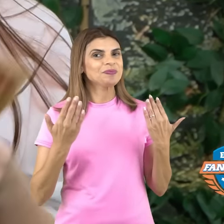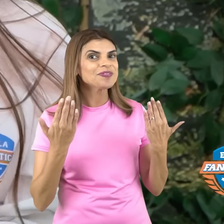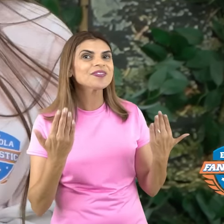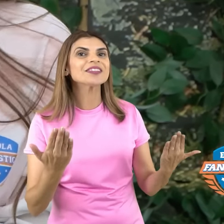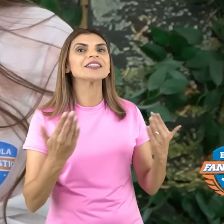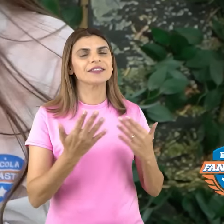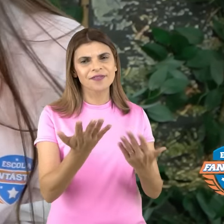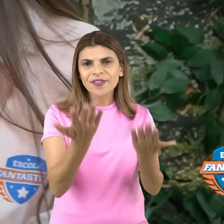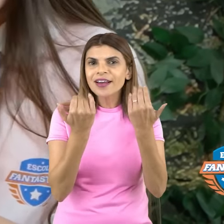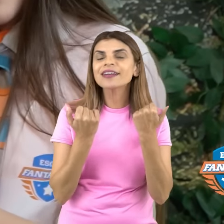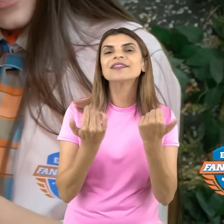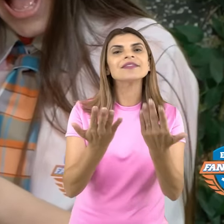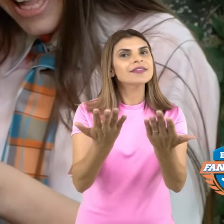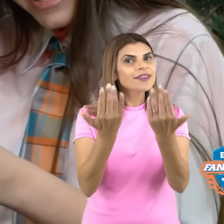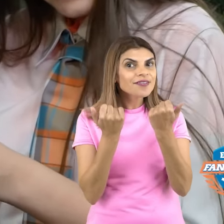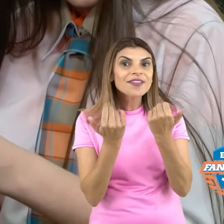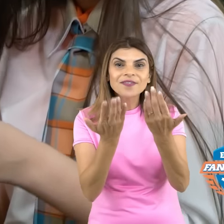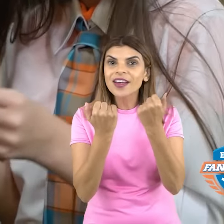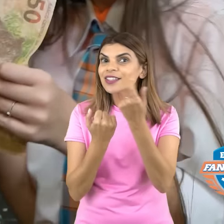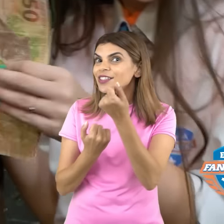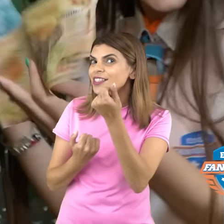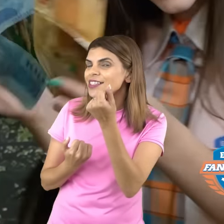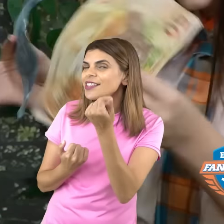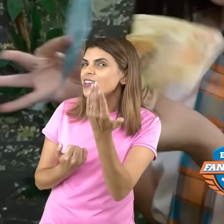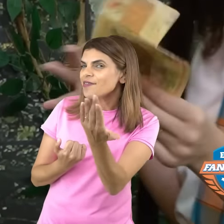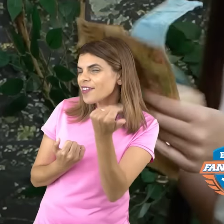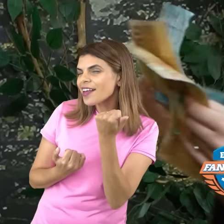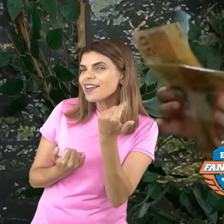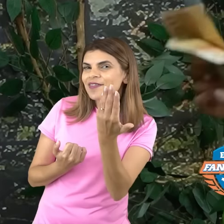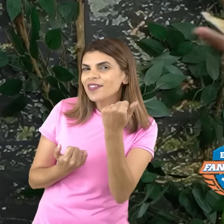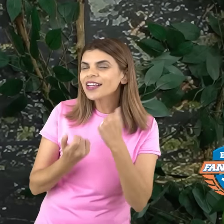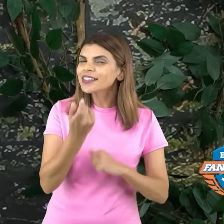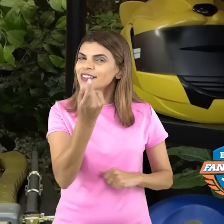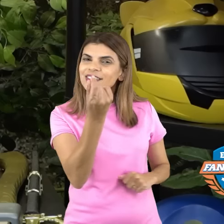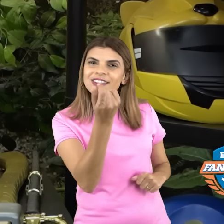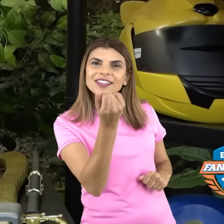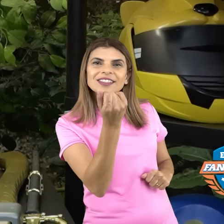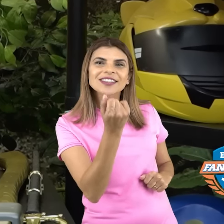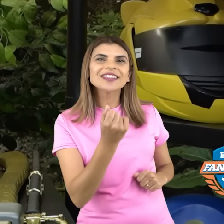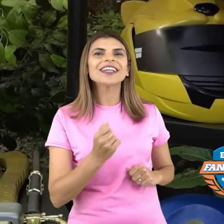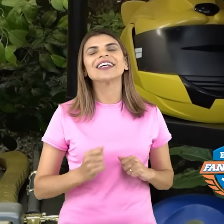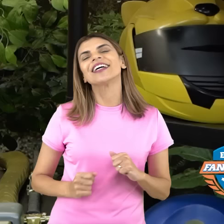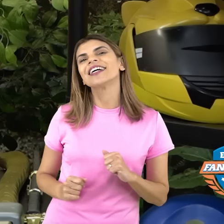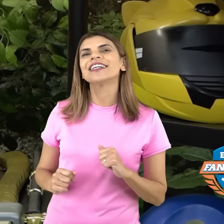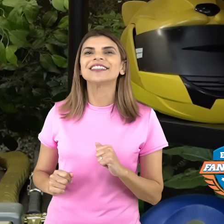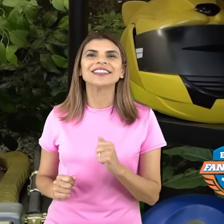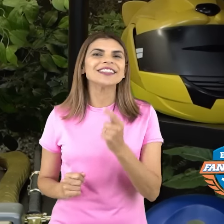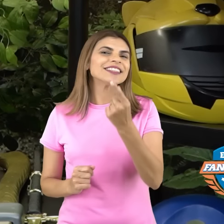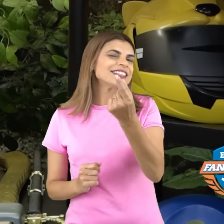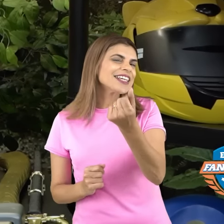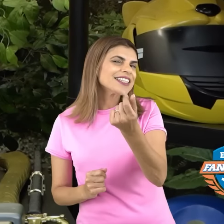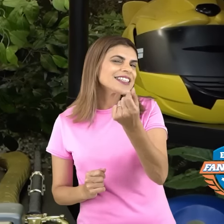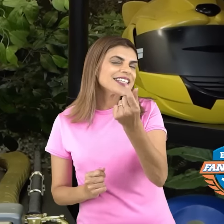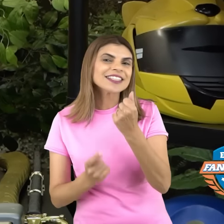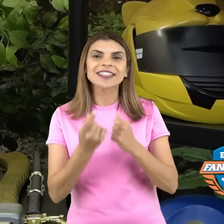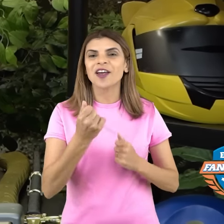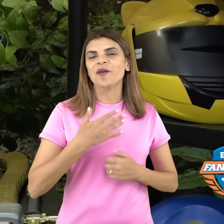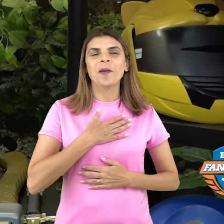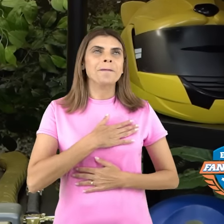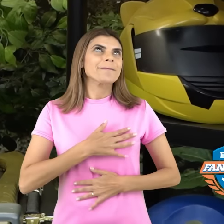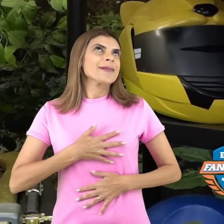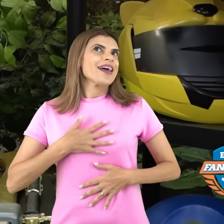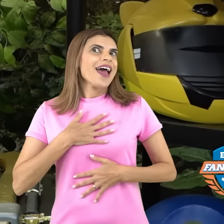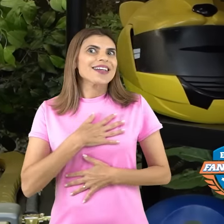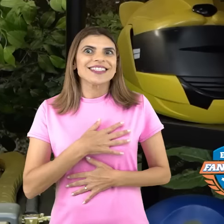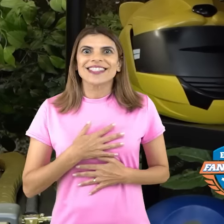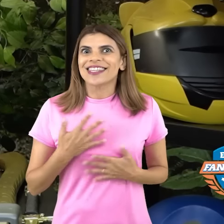Isso! É, vem! Vem pegar aqui, ó, dinheirinho. Vem, pode vir. Com o maior